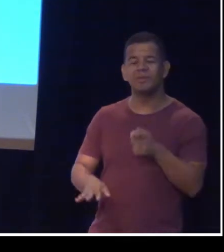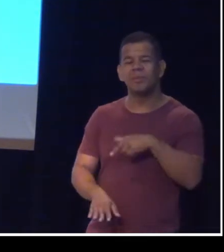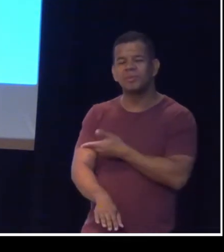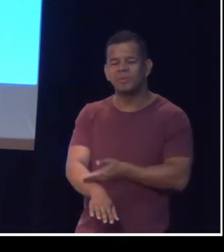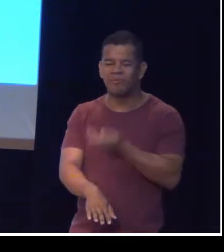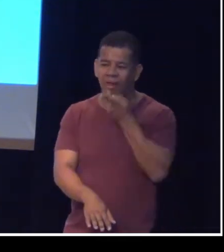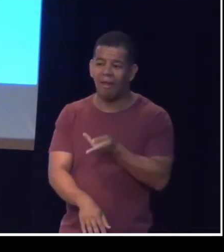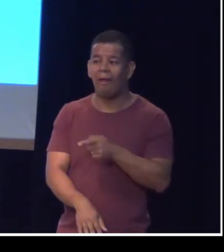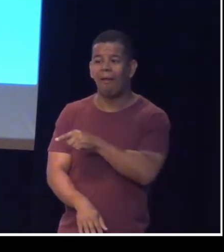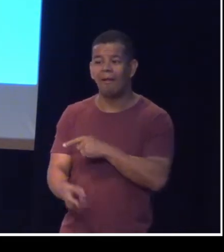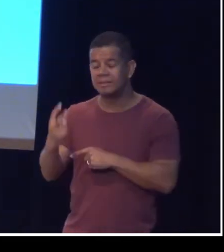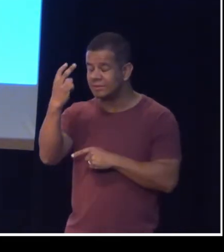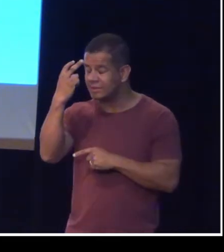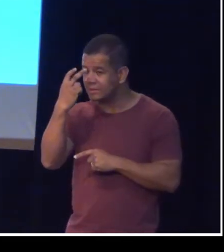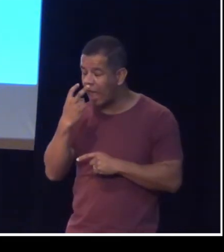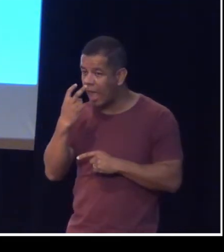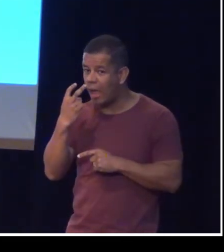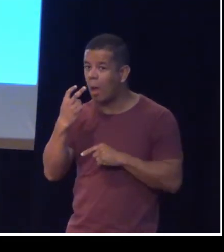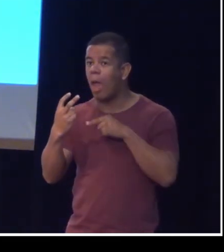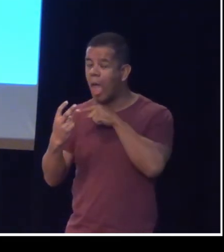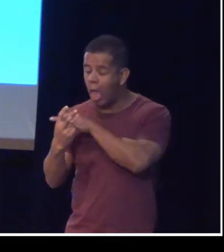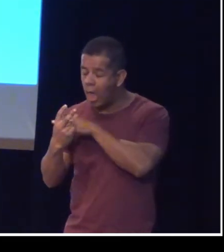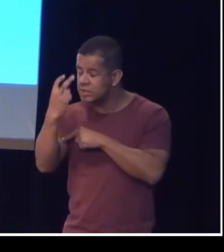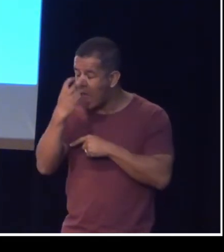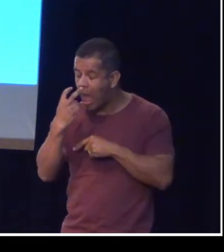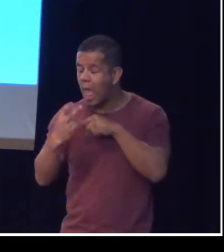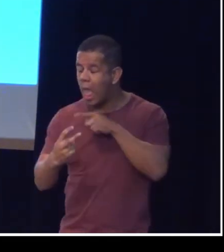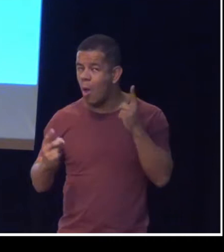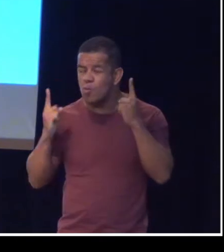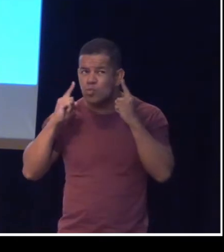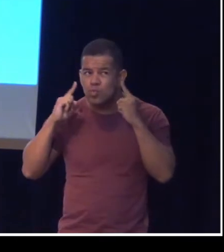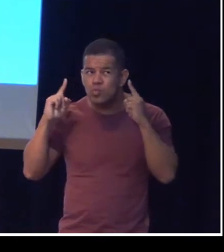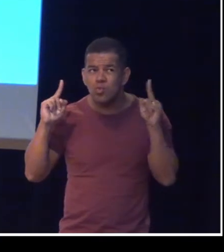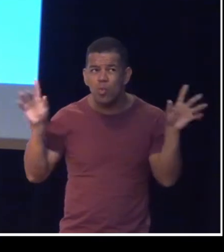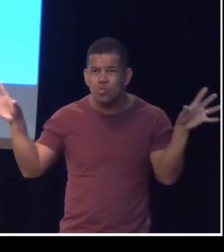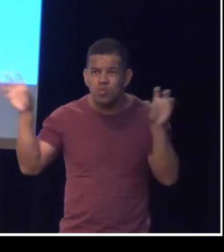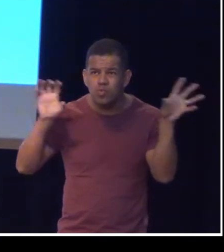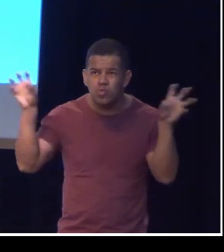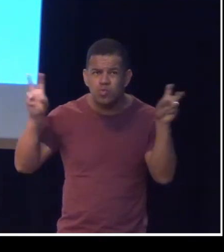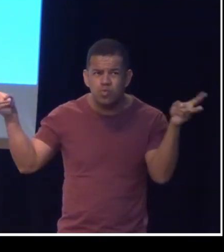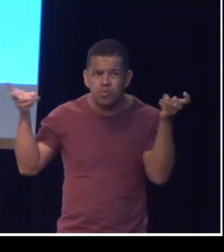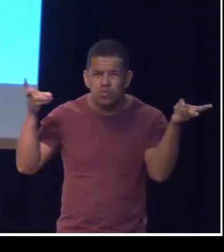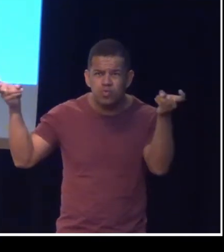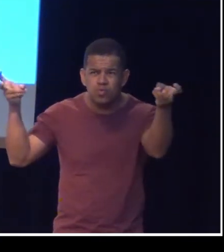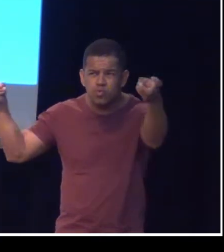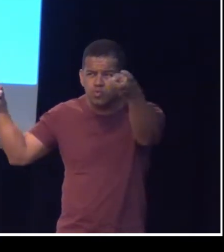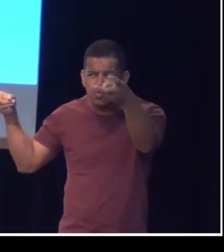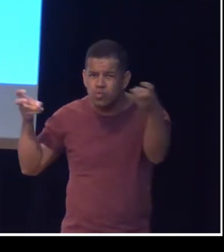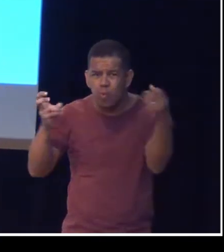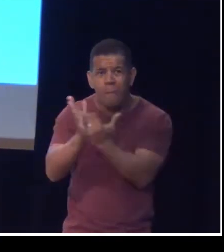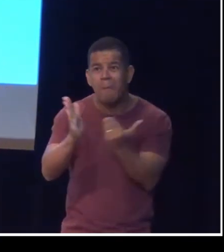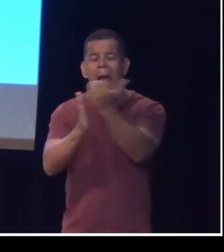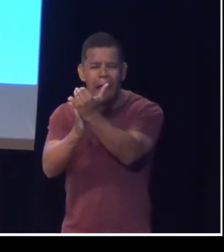tem uma audição, né, aguçada. Tipo, você nem conhece a pessoa e você vai falar assim, ele é cego? Com certeza ele escuta muito bem. A